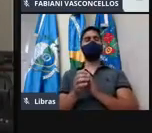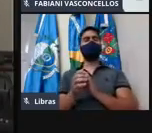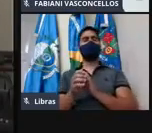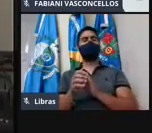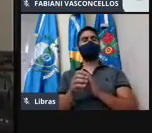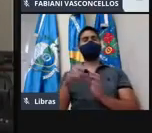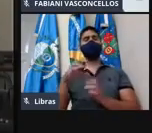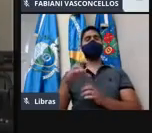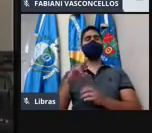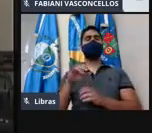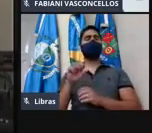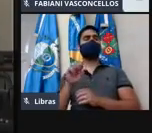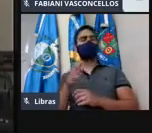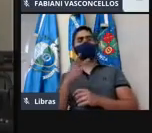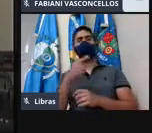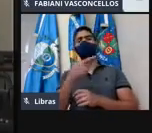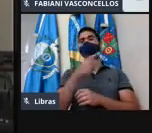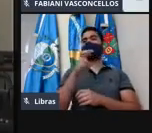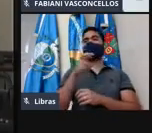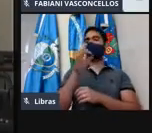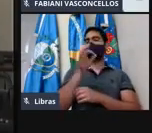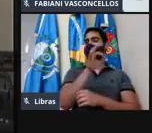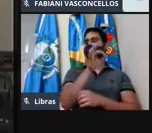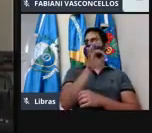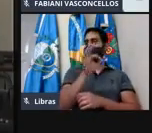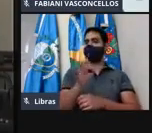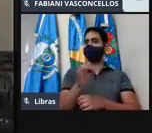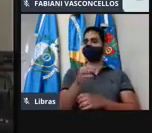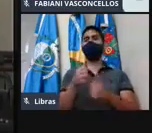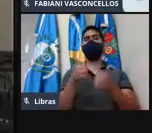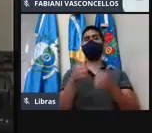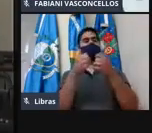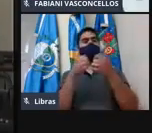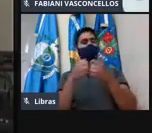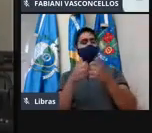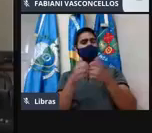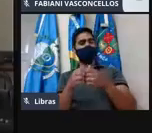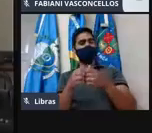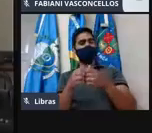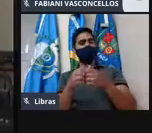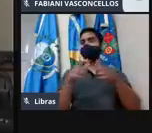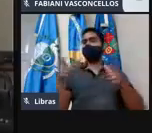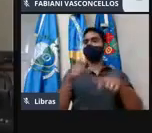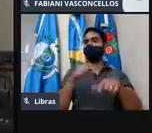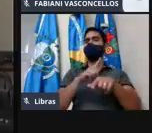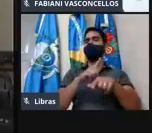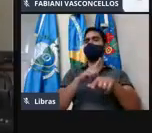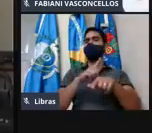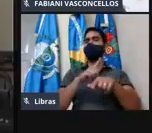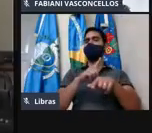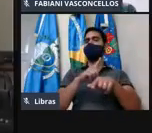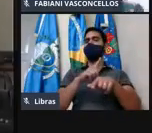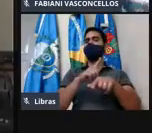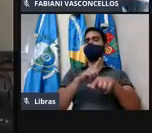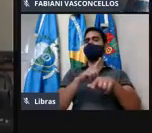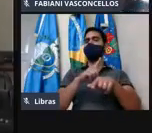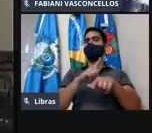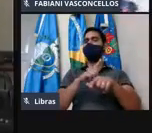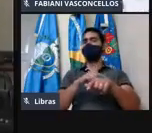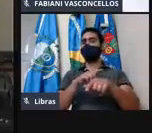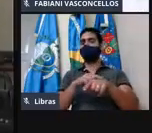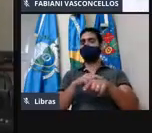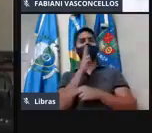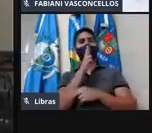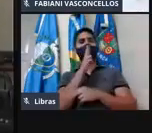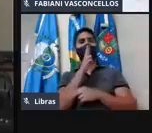falou sobre os 25% de aumento nos ônibus e tal, falamos sobre o aumento de horário para os restaurantes, né, com a coisa mais